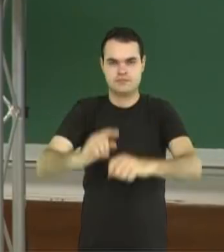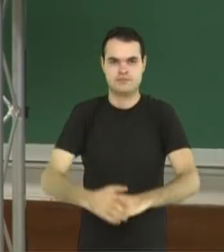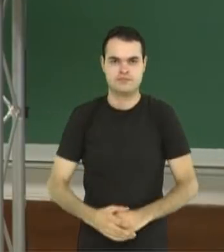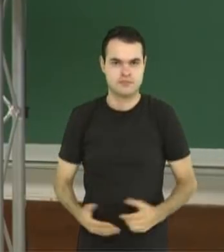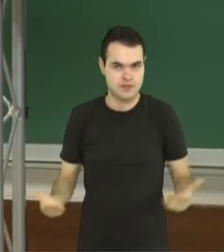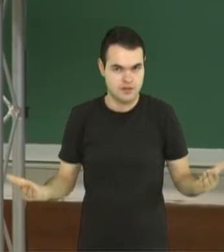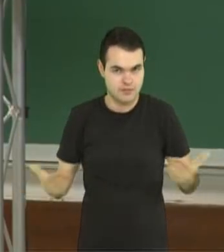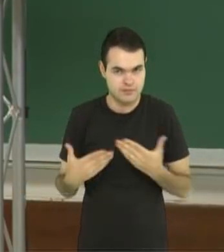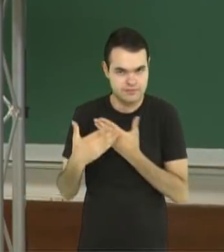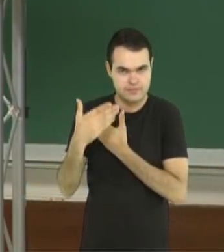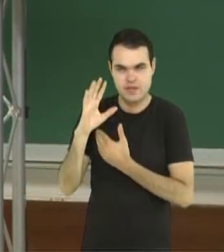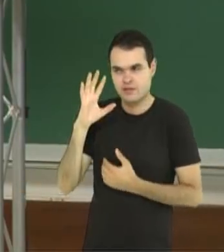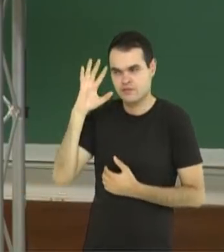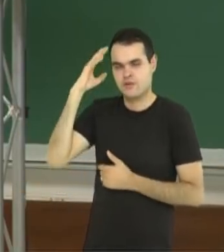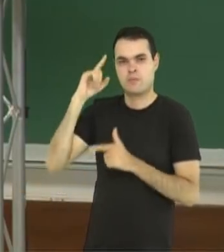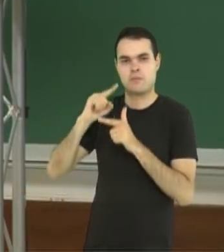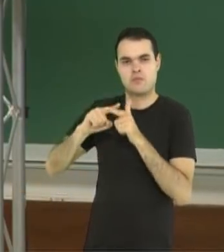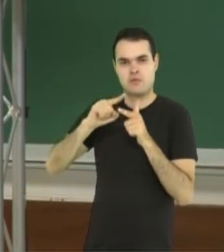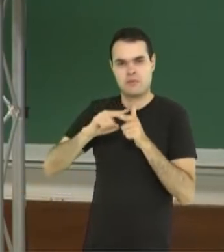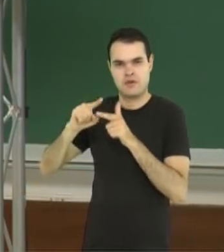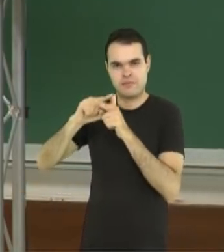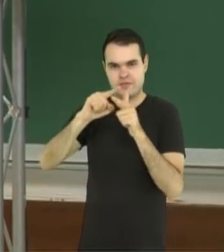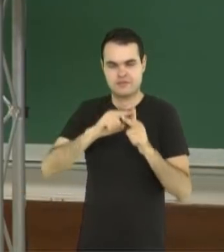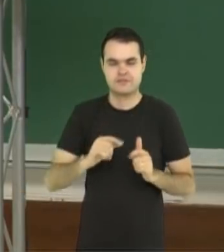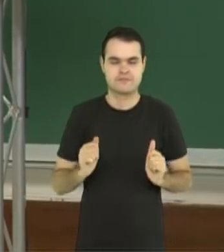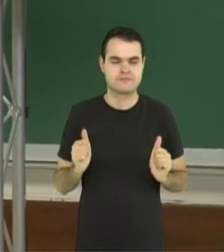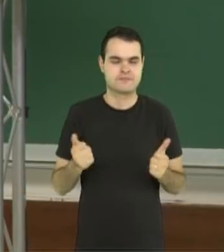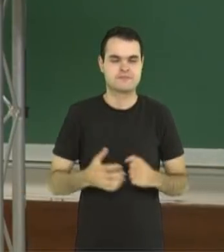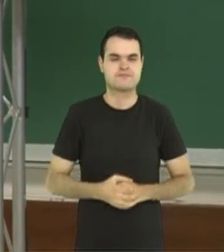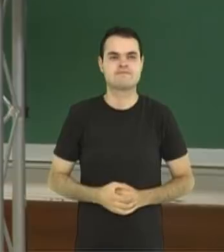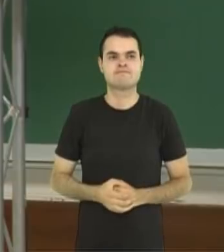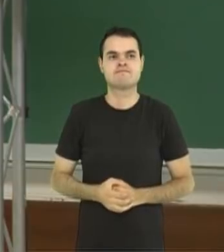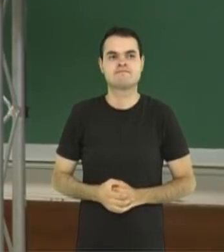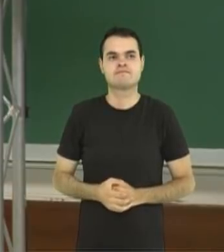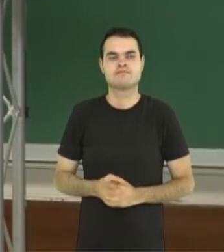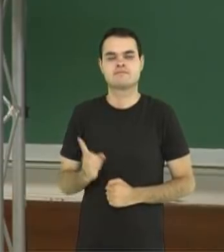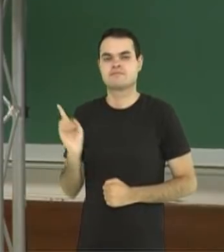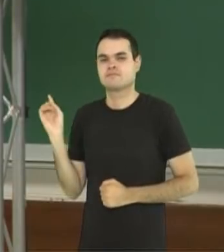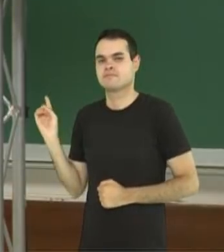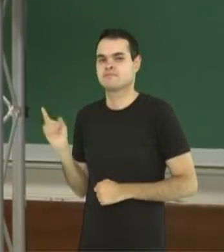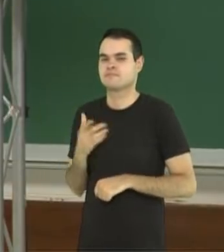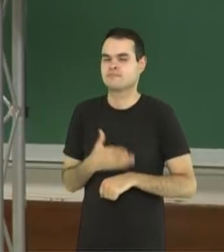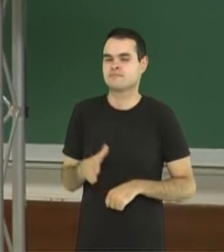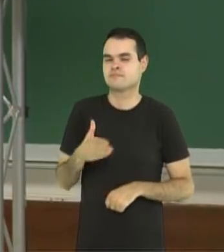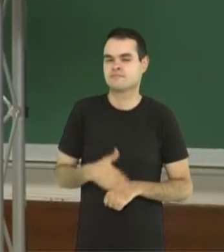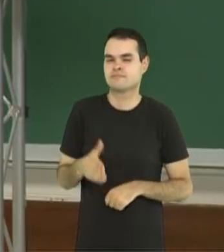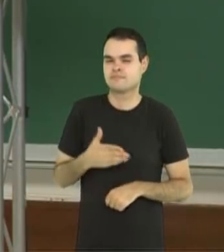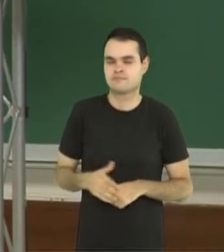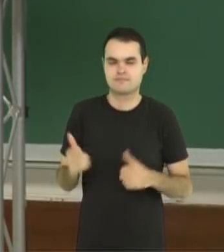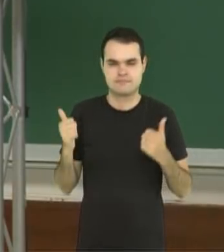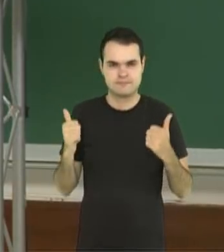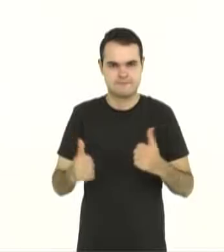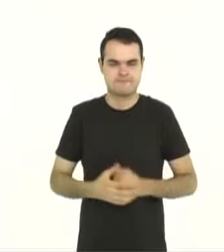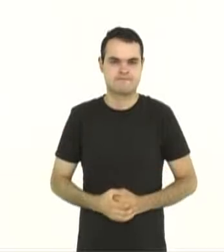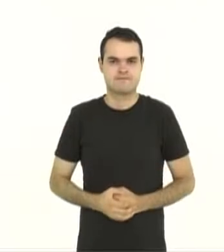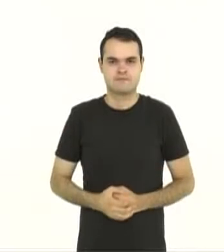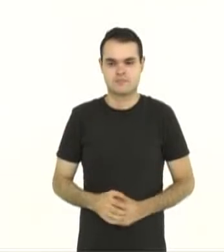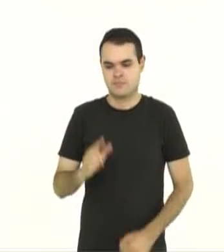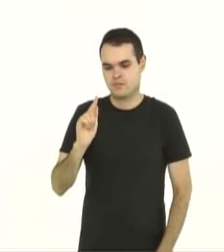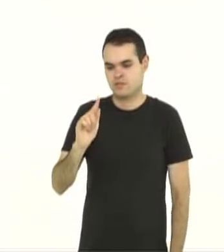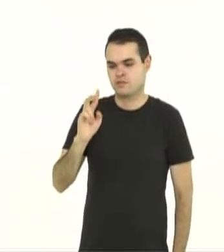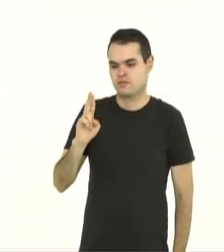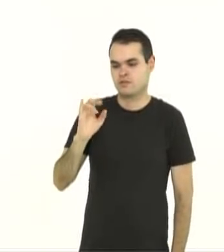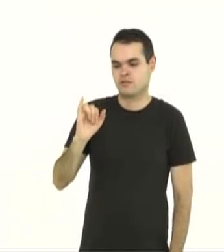resolver alguns problemas. Vamos lá? Então, praticando aqui, vamos praticar um pouquinho. Olha só,